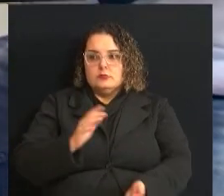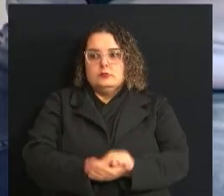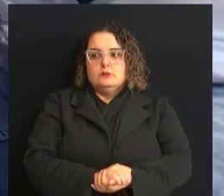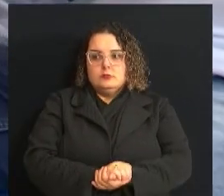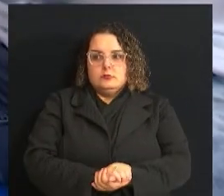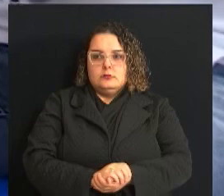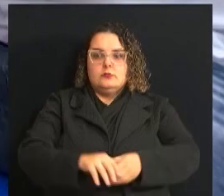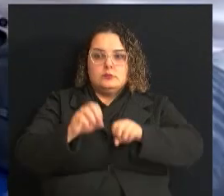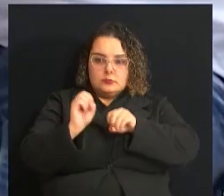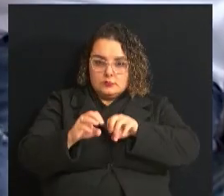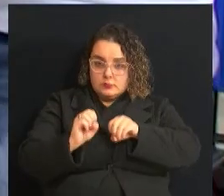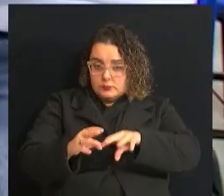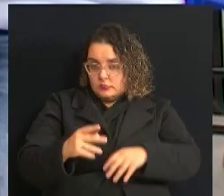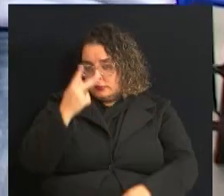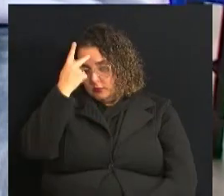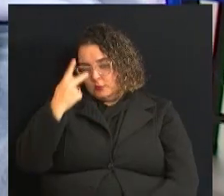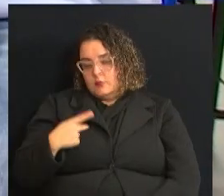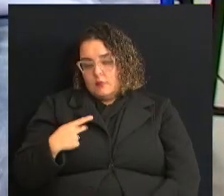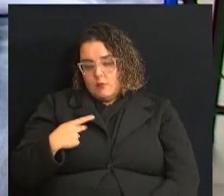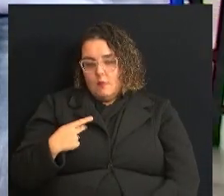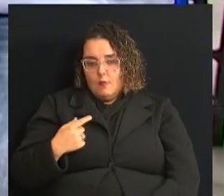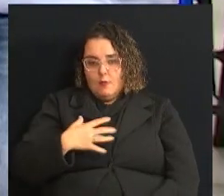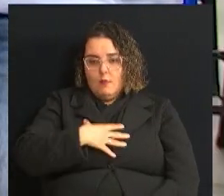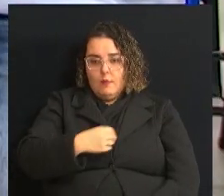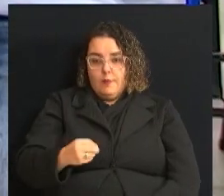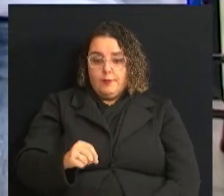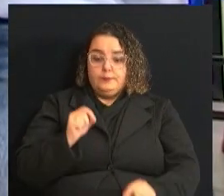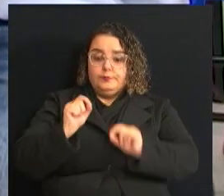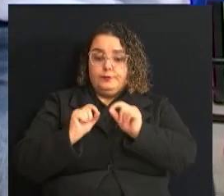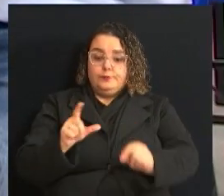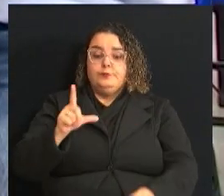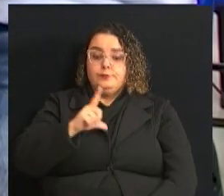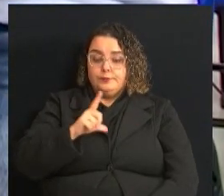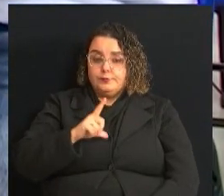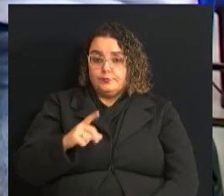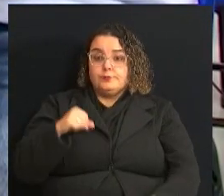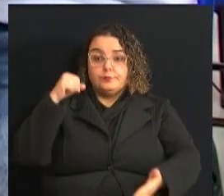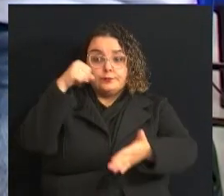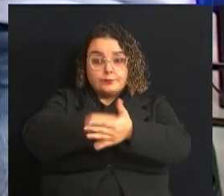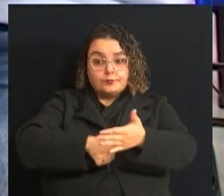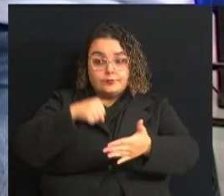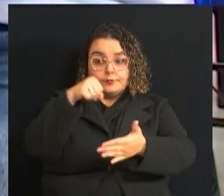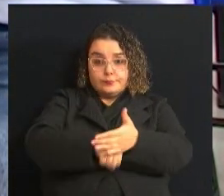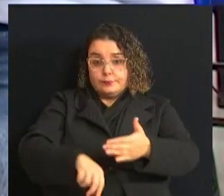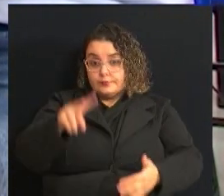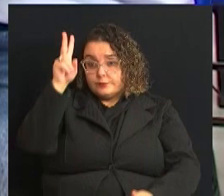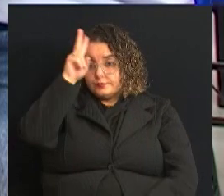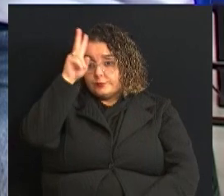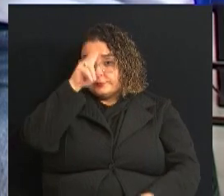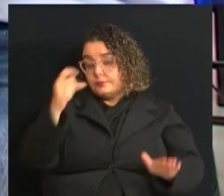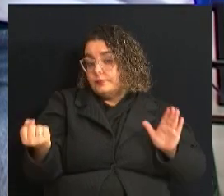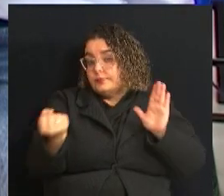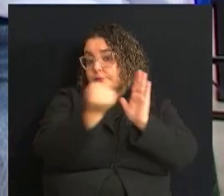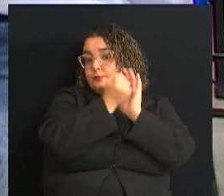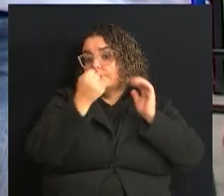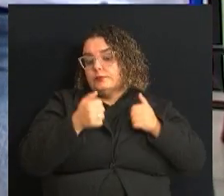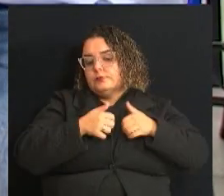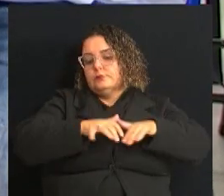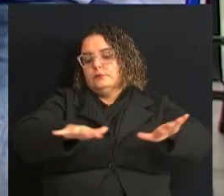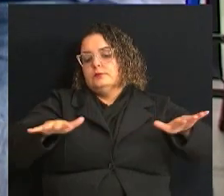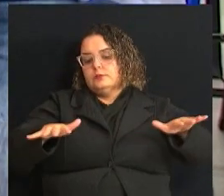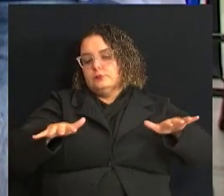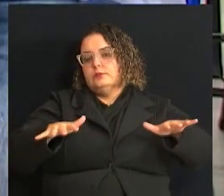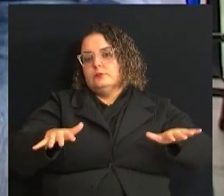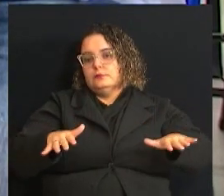ensinarem os seus filhos. O que a gente teve foi uma luta histórica para ampliação do acesso